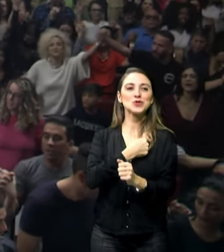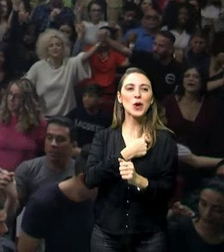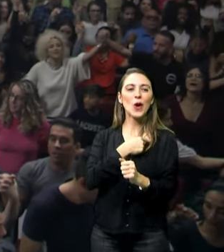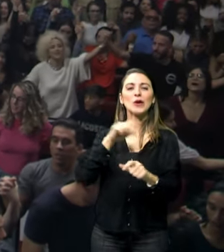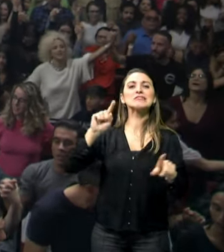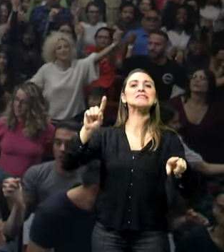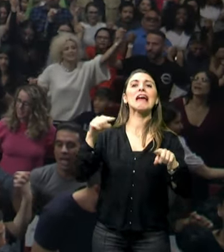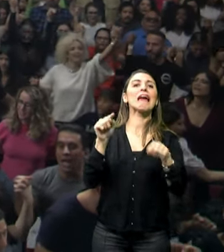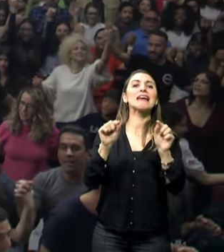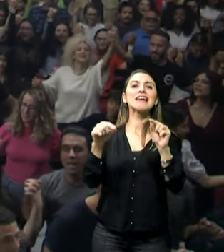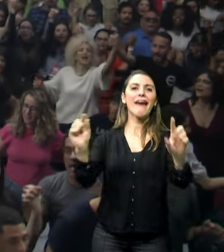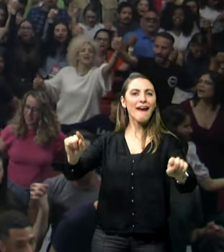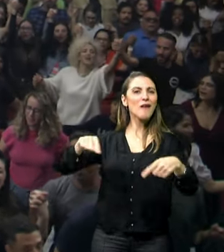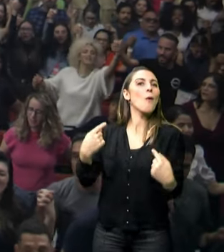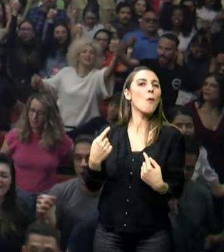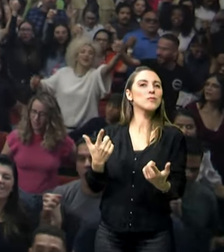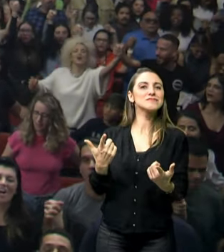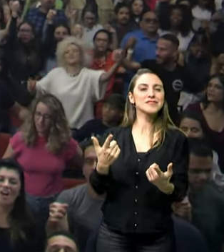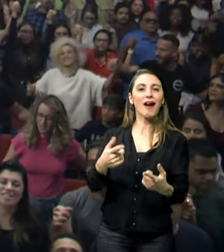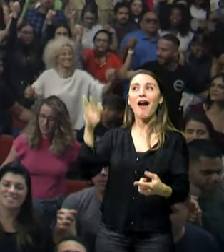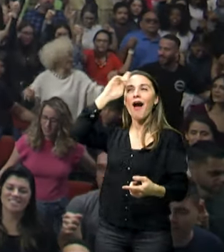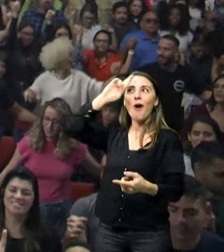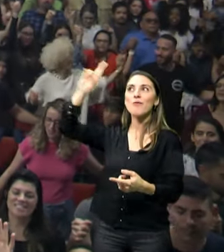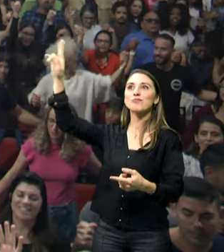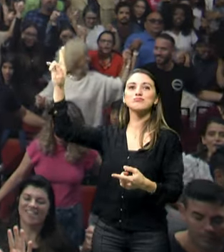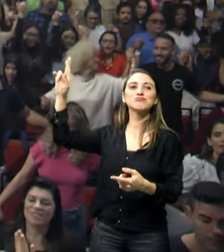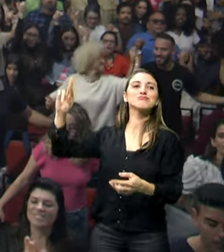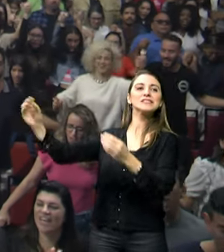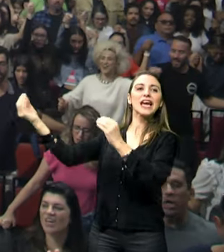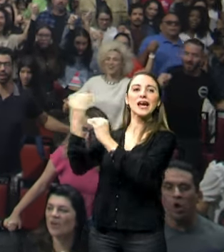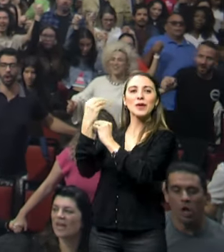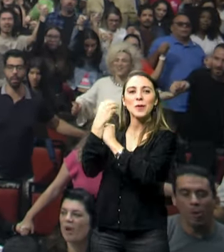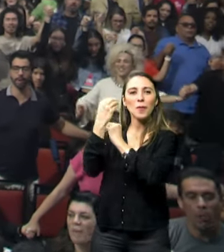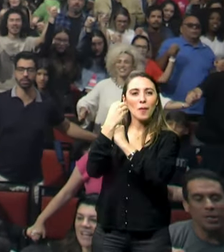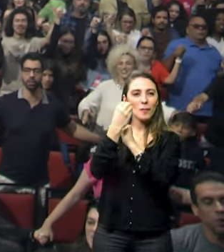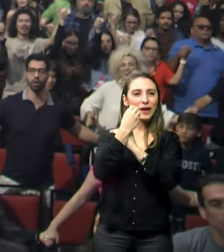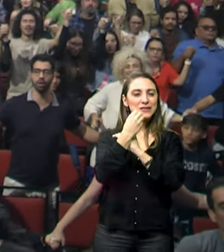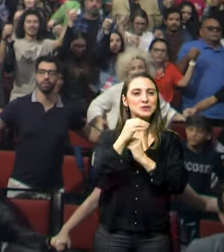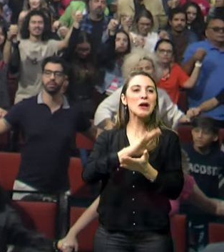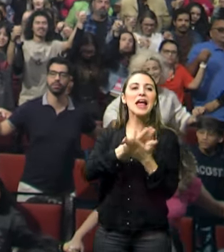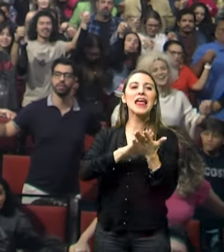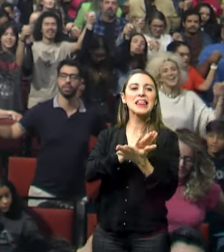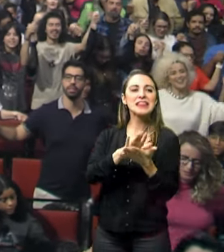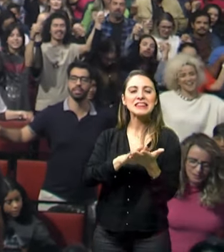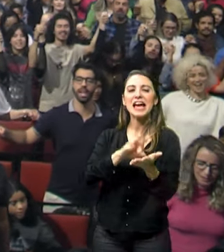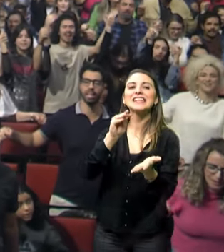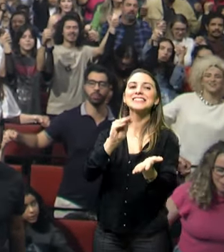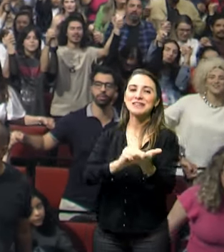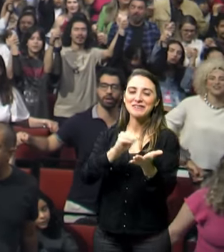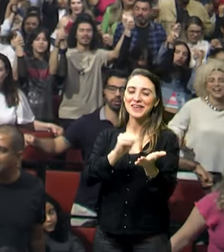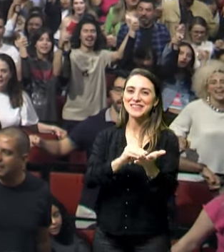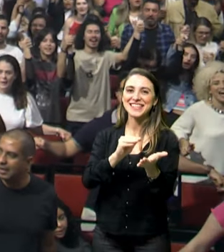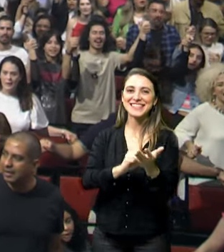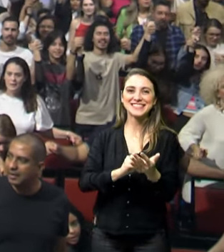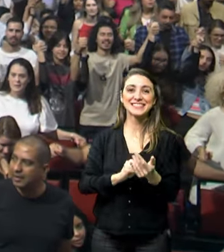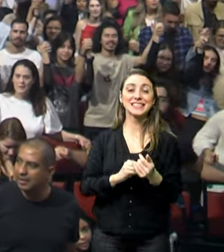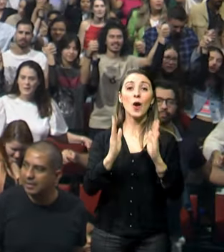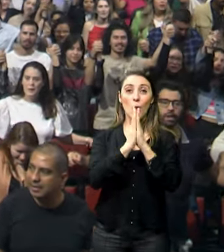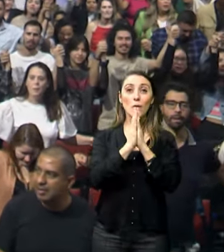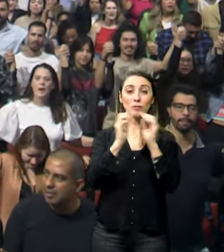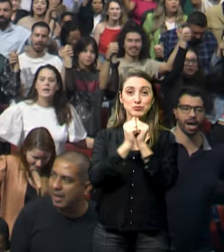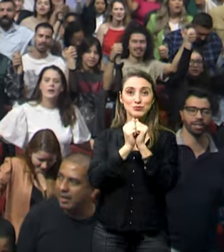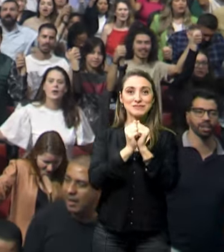será contra nós? O Senhor é o meu pastor, e nada me faltará. Oremos